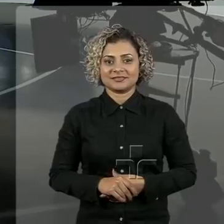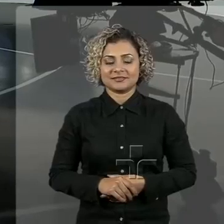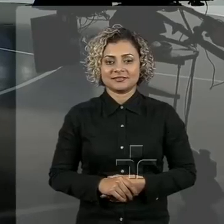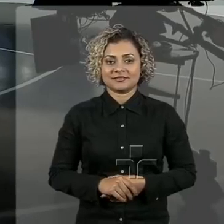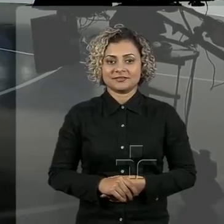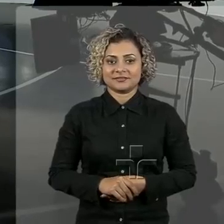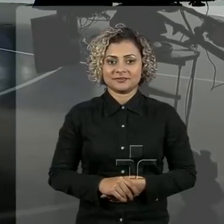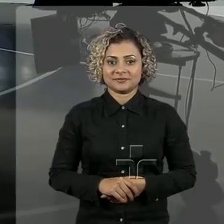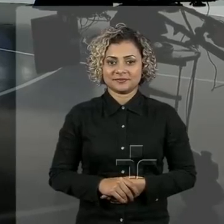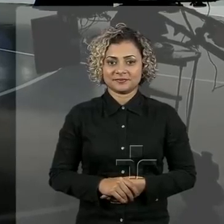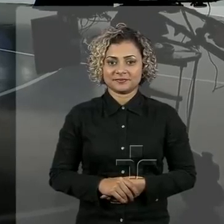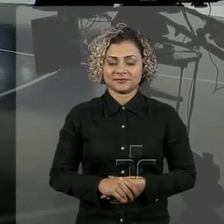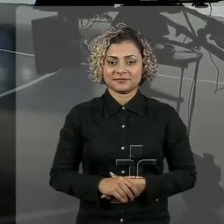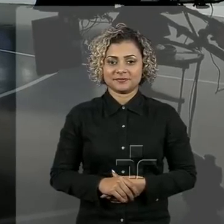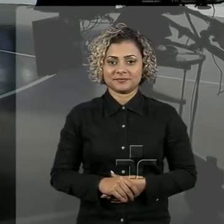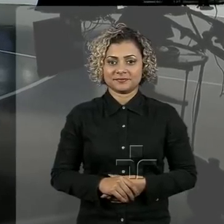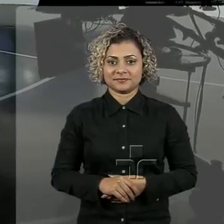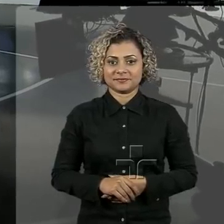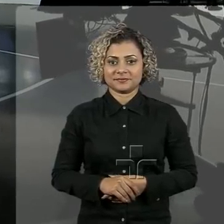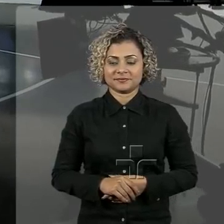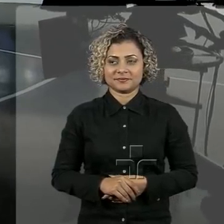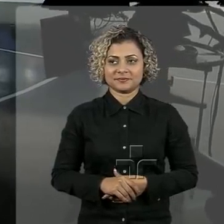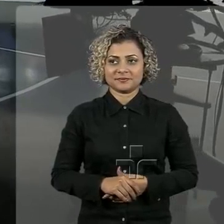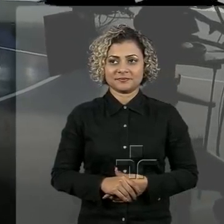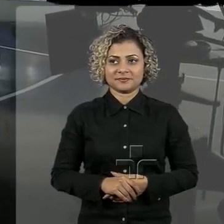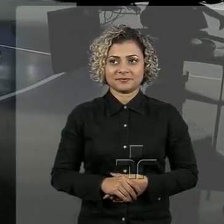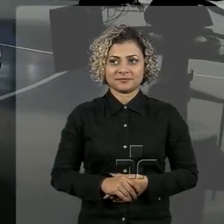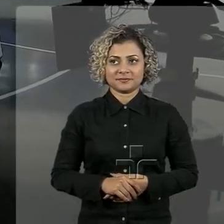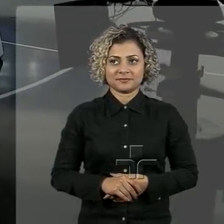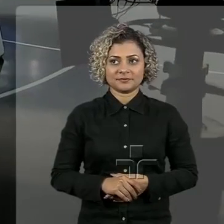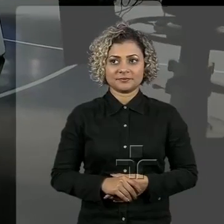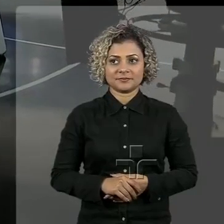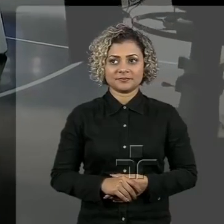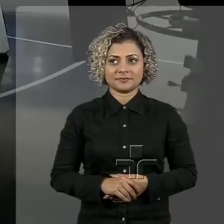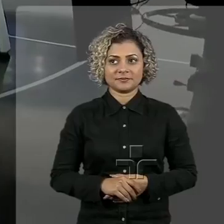Fundação Bradesco. Educação para transformar o futuro.